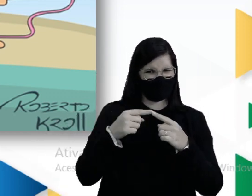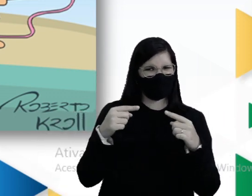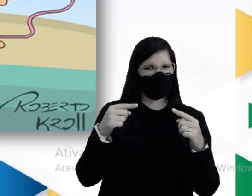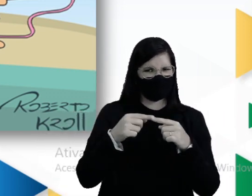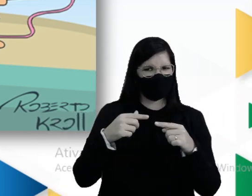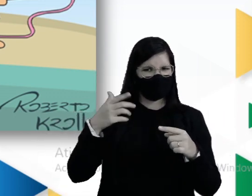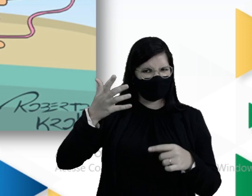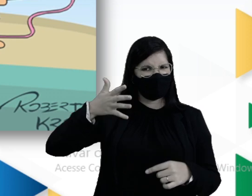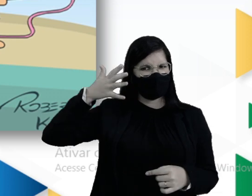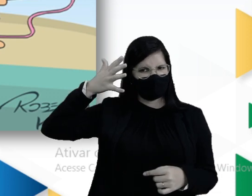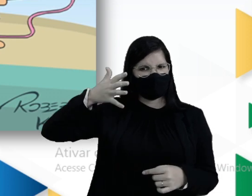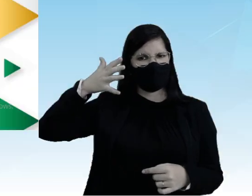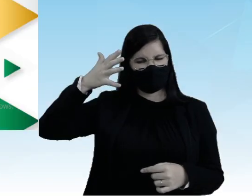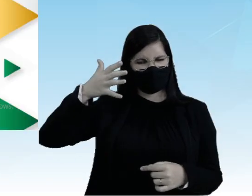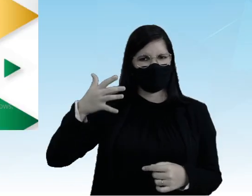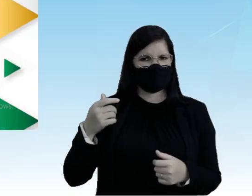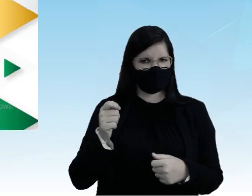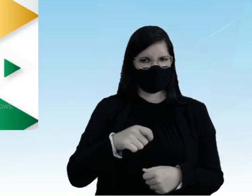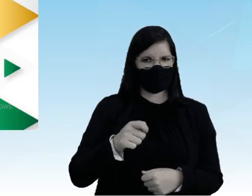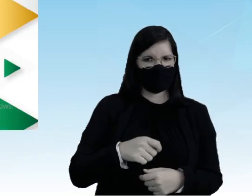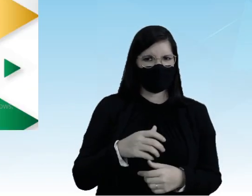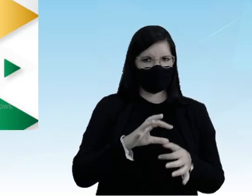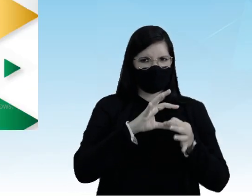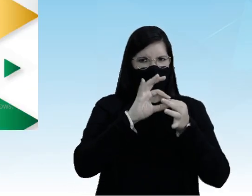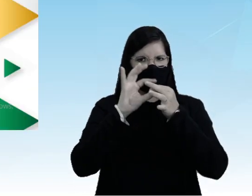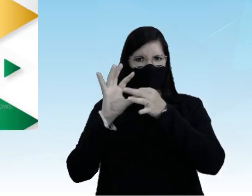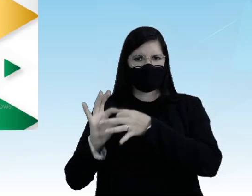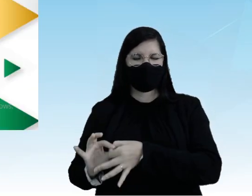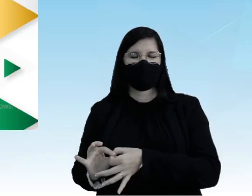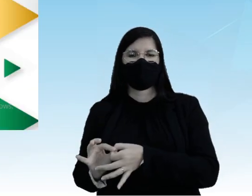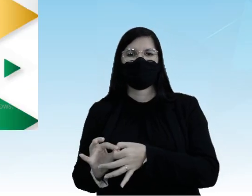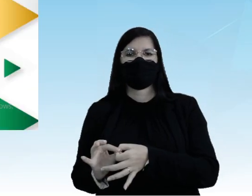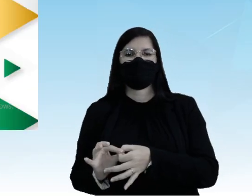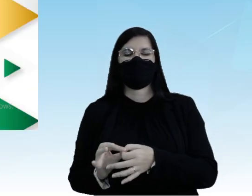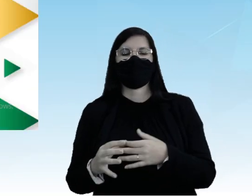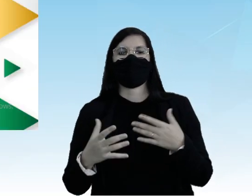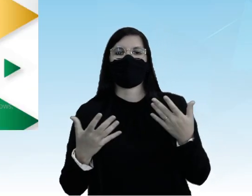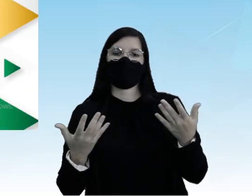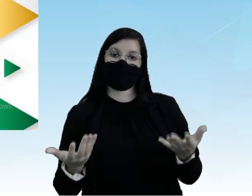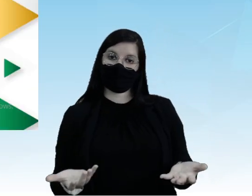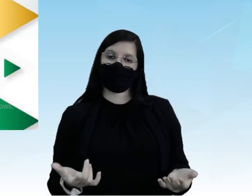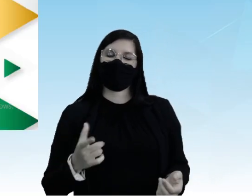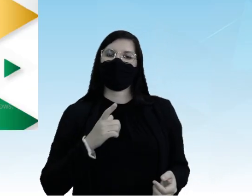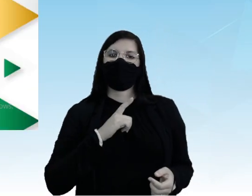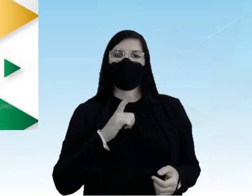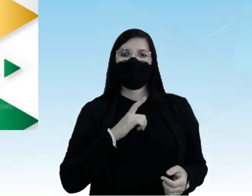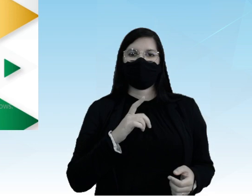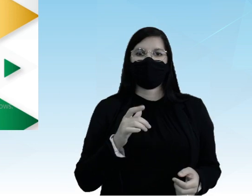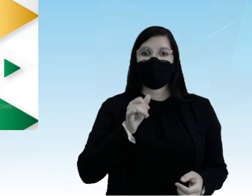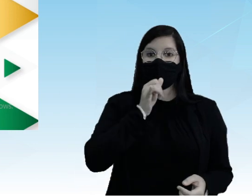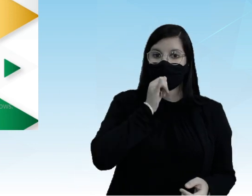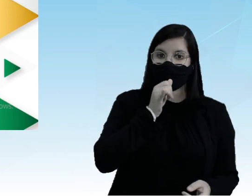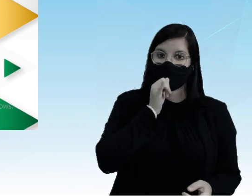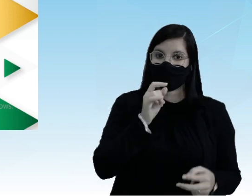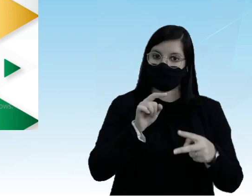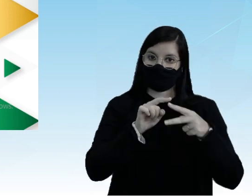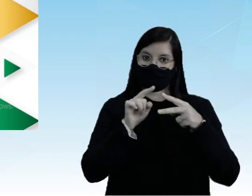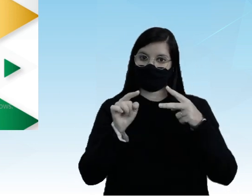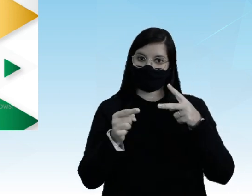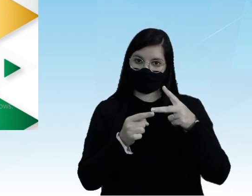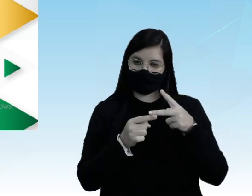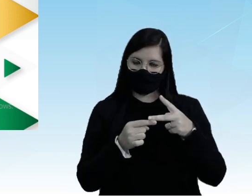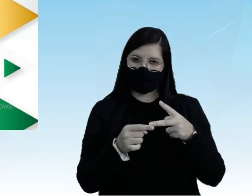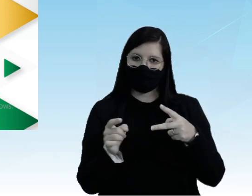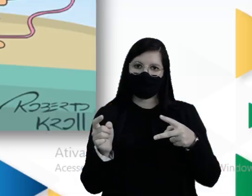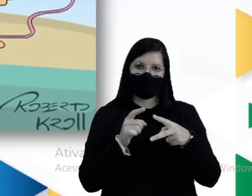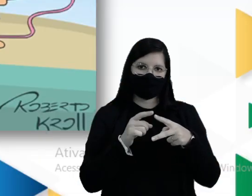discurso, certo? Nesse contexto? Então, o que é que nós temos aqui? Nós vimos dois exemplos. Um exemplo